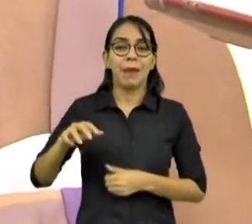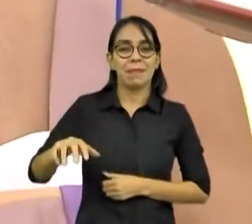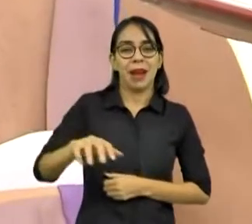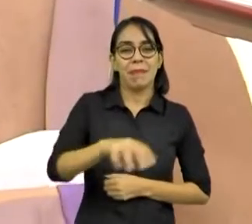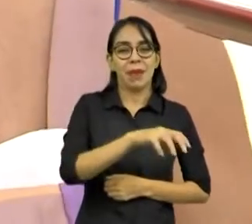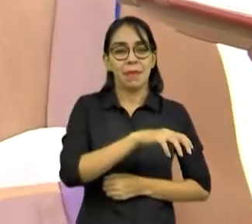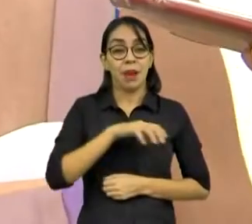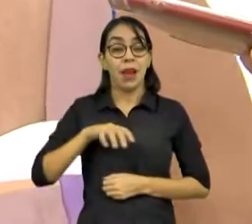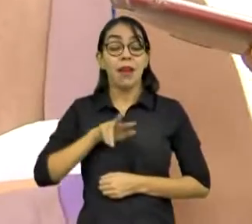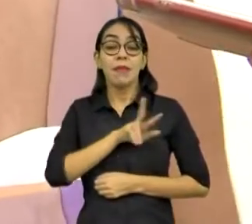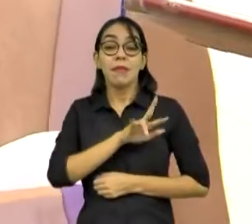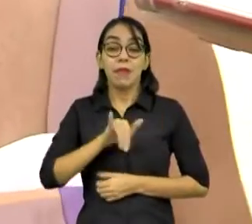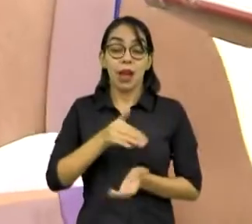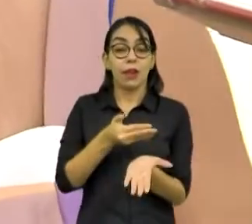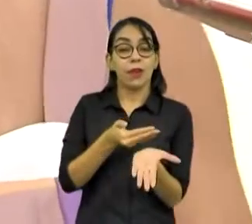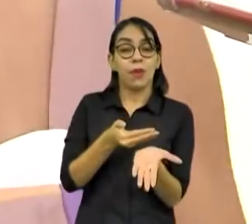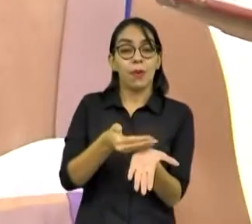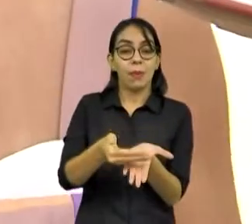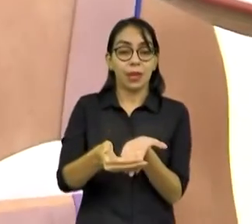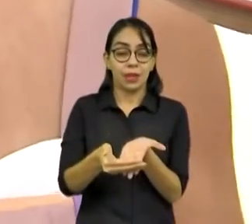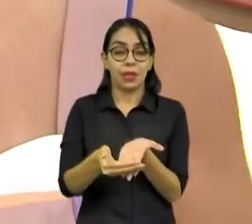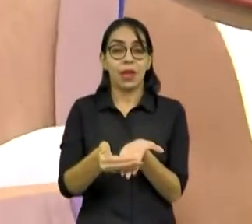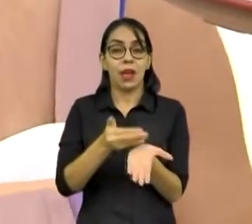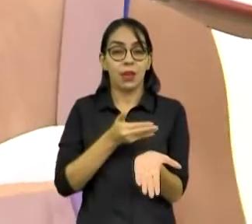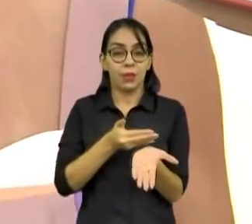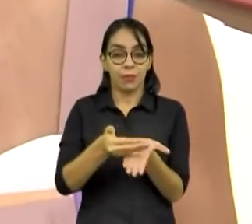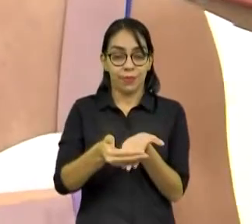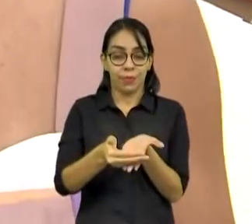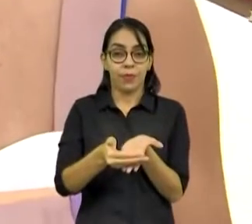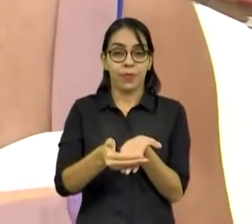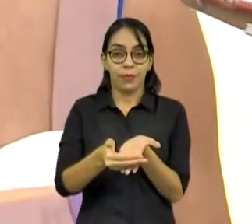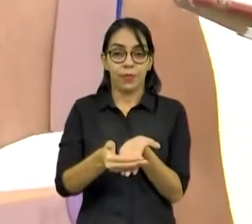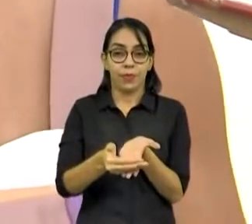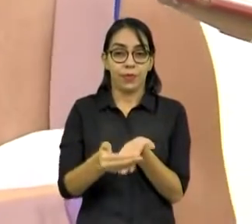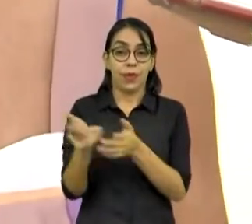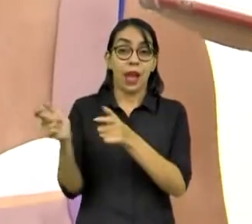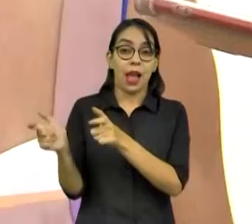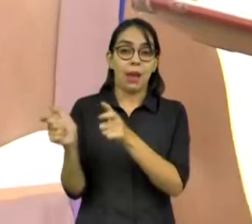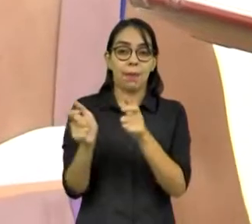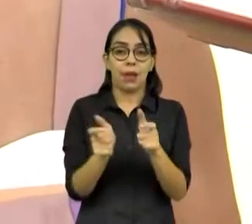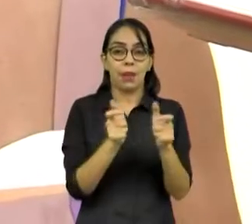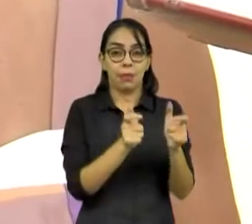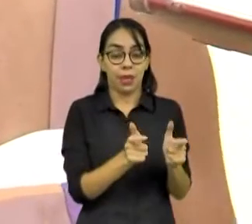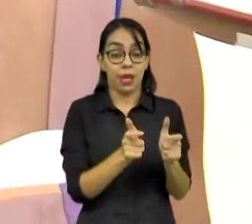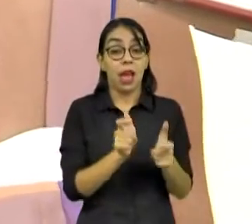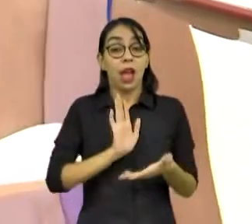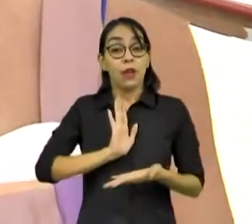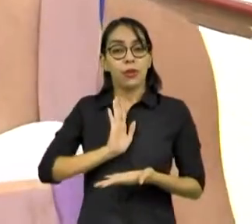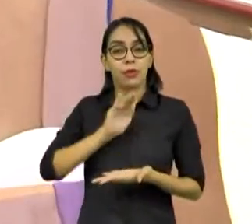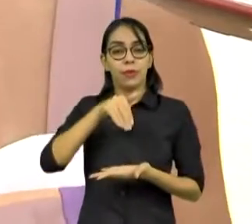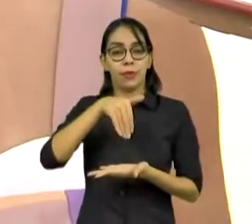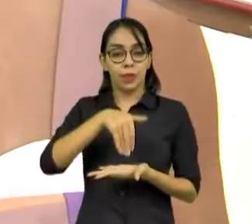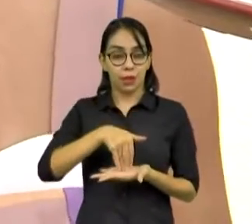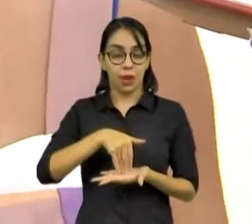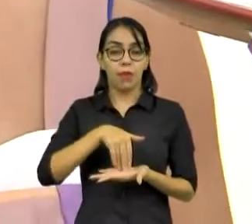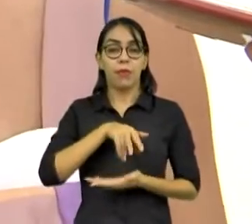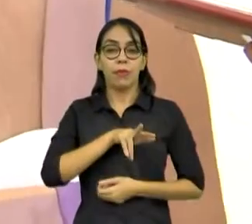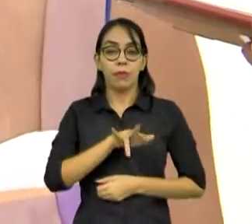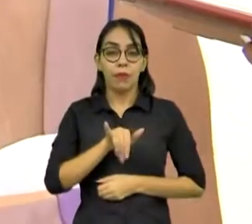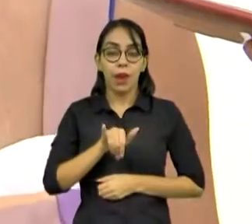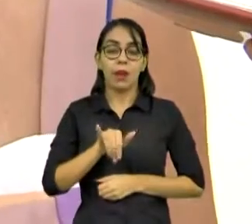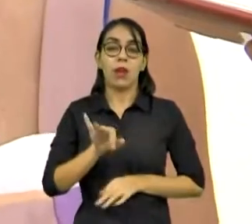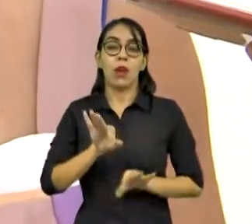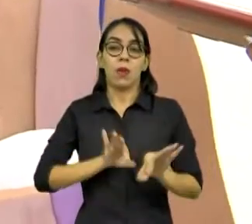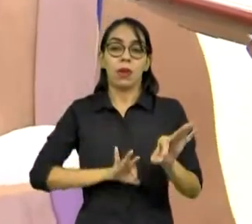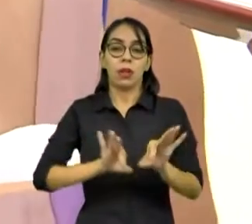na próxima semana, deve dividir a Grande Fortaleza em 3 regiões e aí finalmente a gente tem a escuta, né? Agregando aí o comércio e a